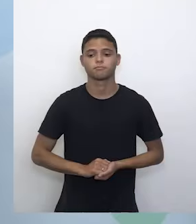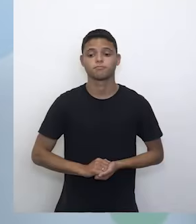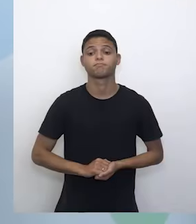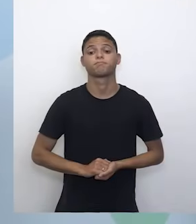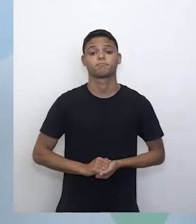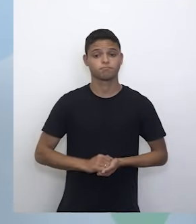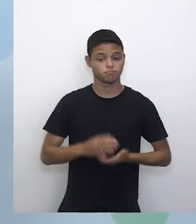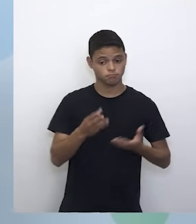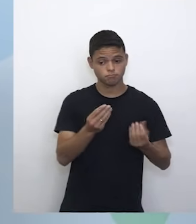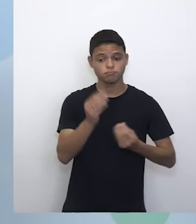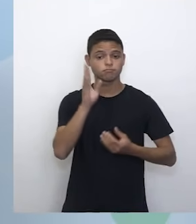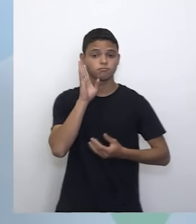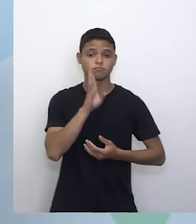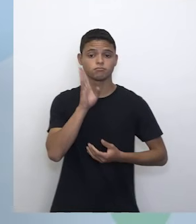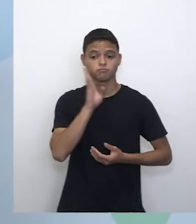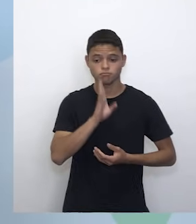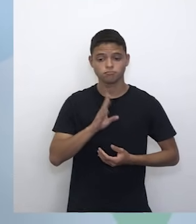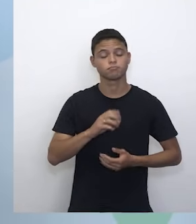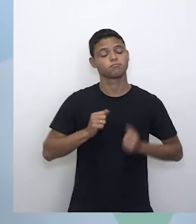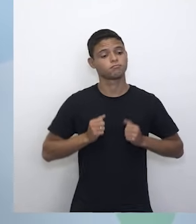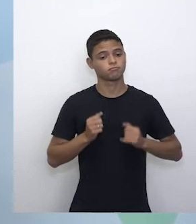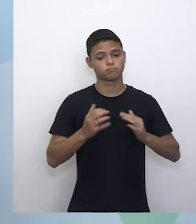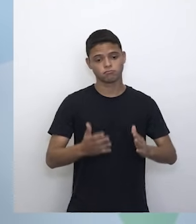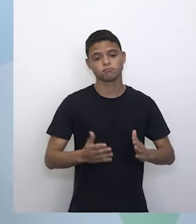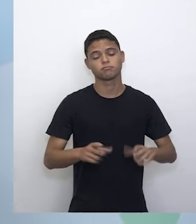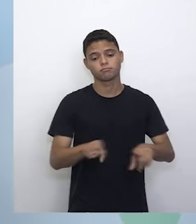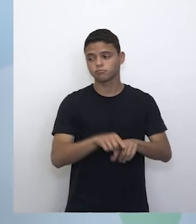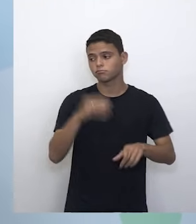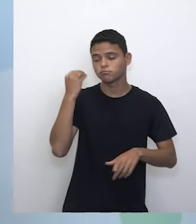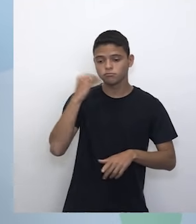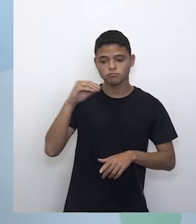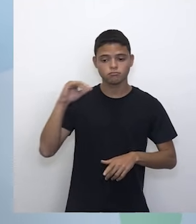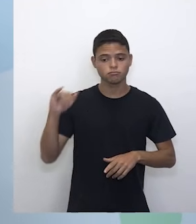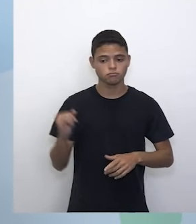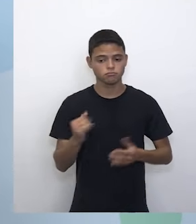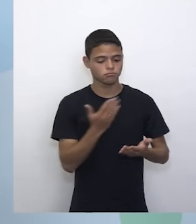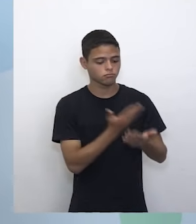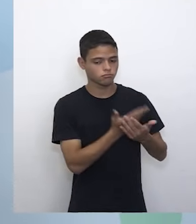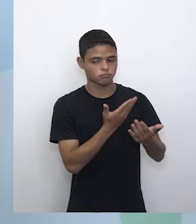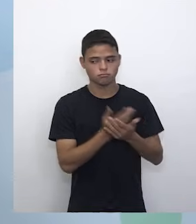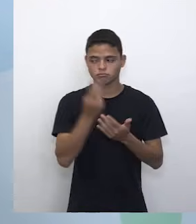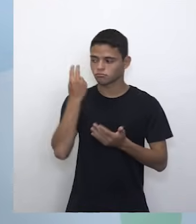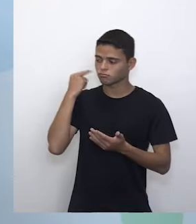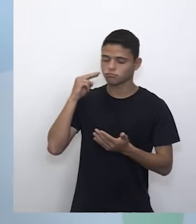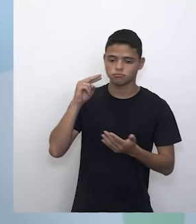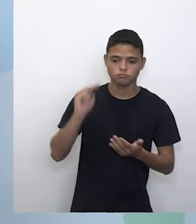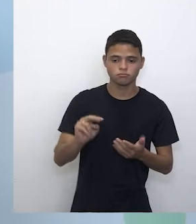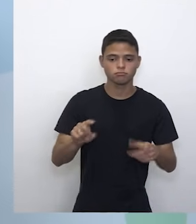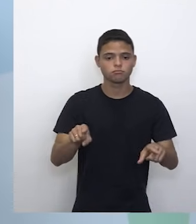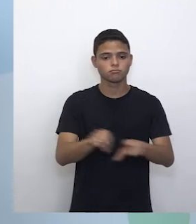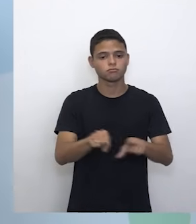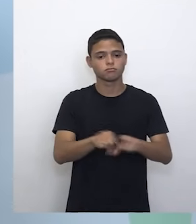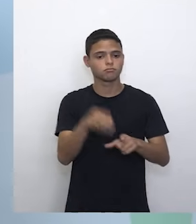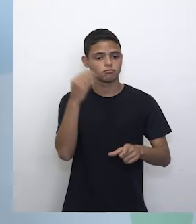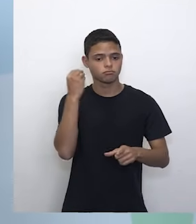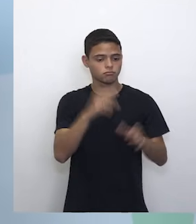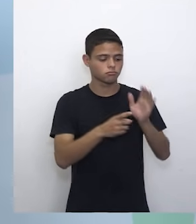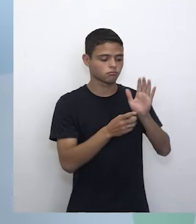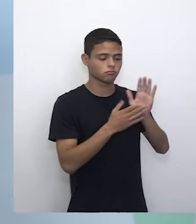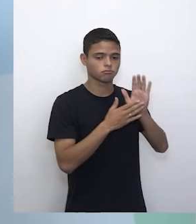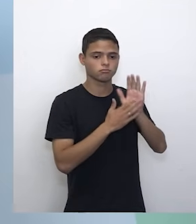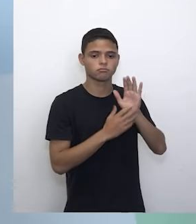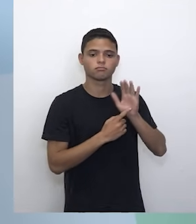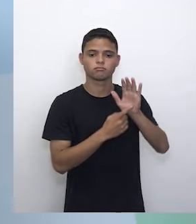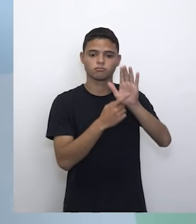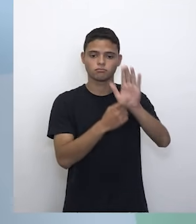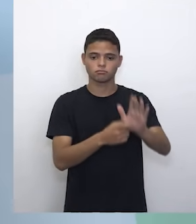Olha, muito legal aqui, novamente as participações aqui. Pessoal, aproveitando bastante essa aula de retomada, né, Edjoel? Era essa a nossa proposta. A gente continua ainda